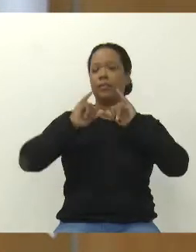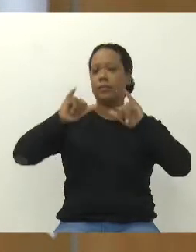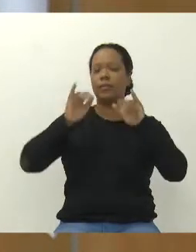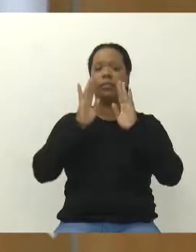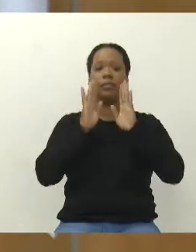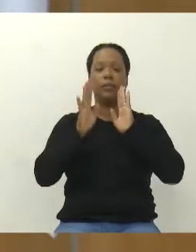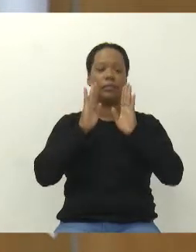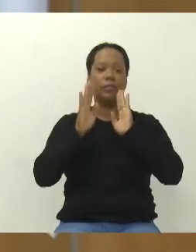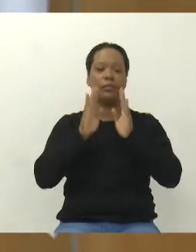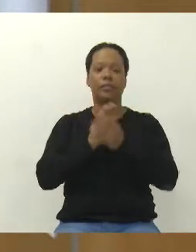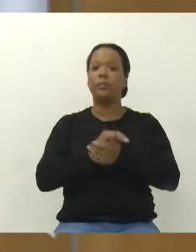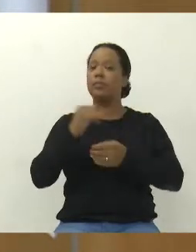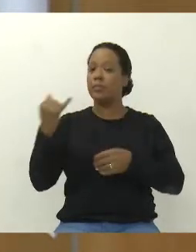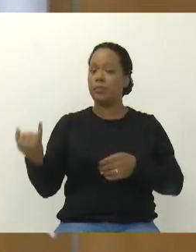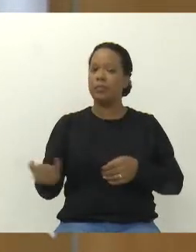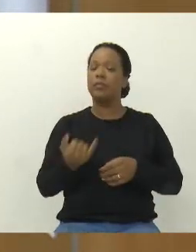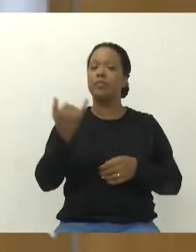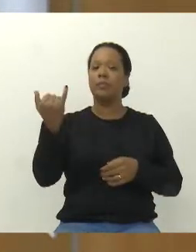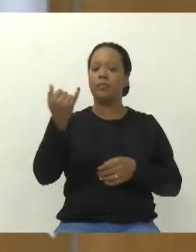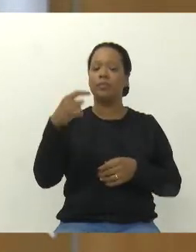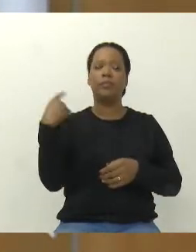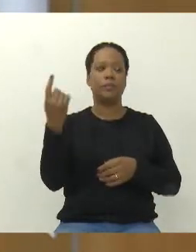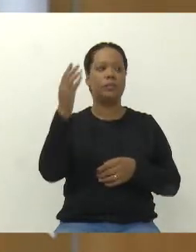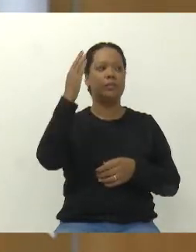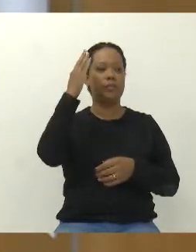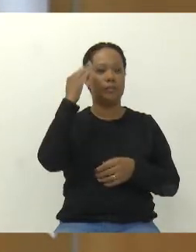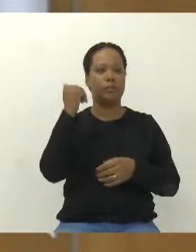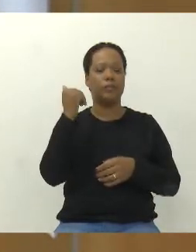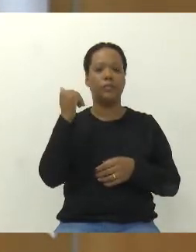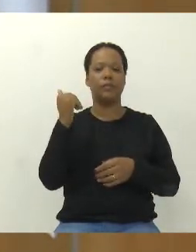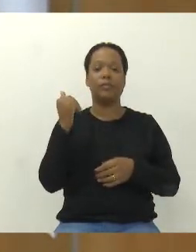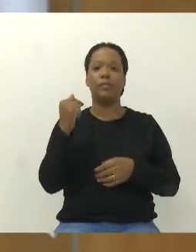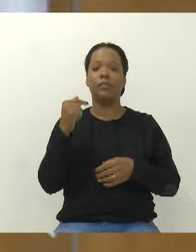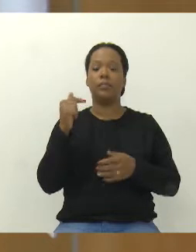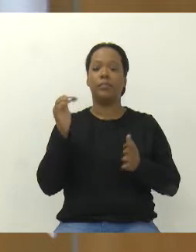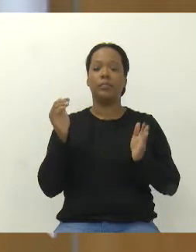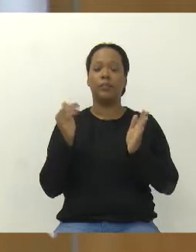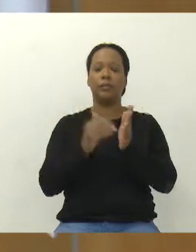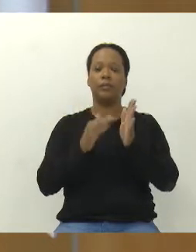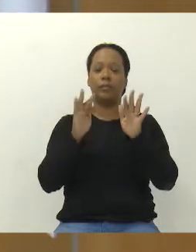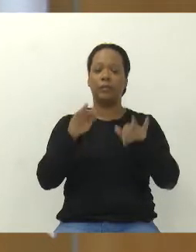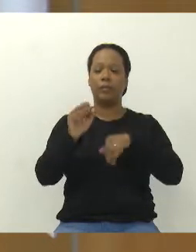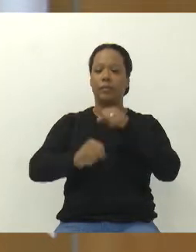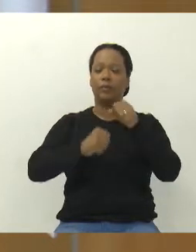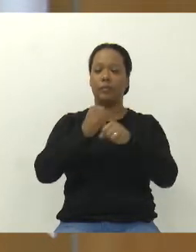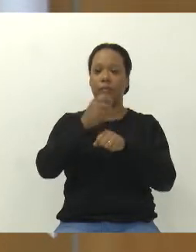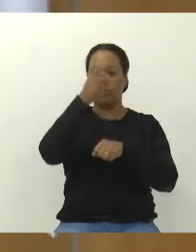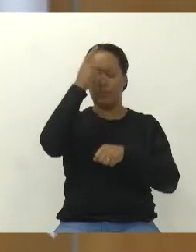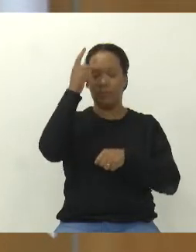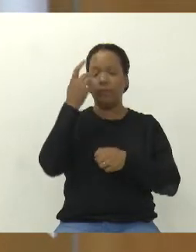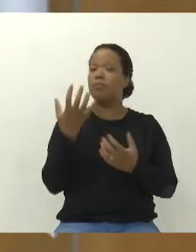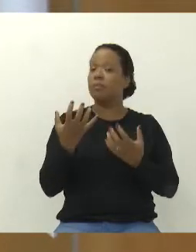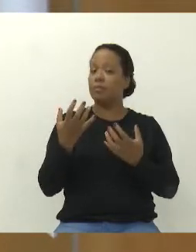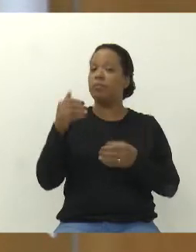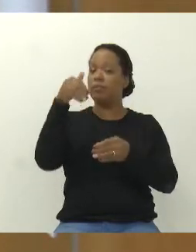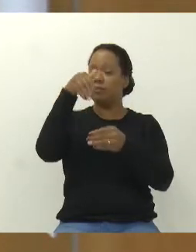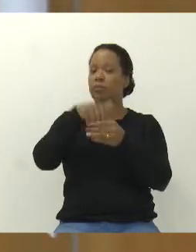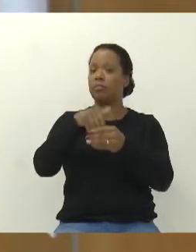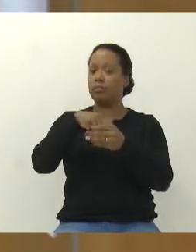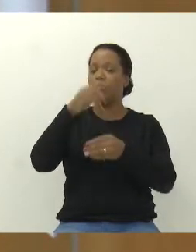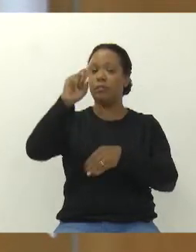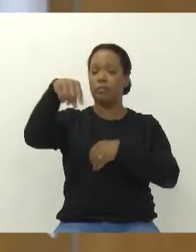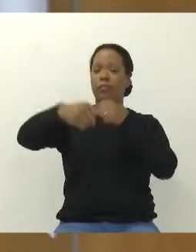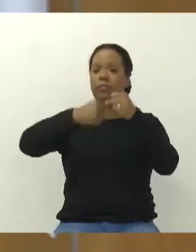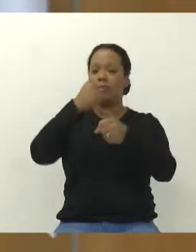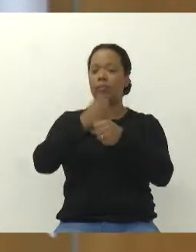divulgando isso, porque é muito importante que nós sabemos que até o final desse ano, as pessoas que desejarem participar das eleições do ano